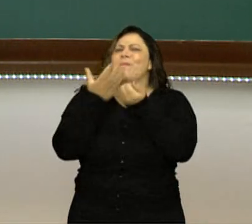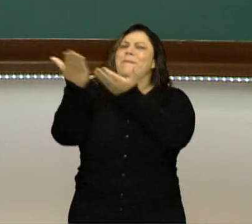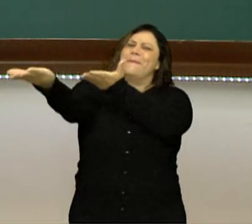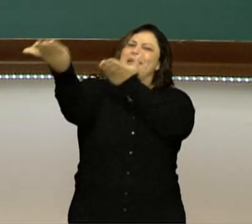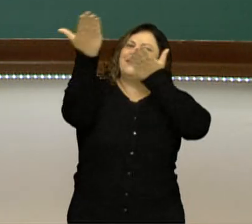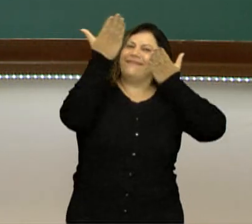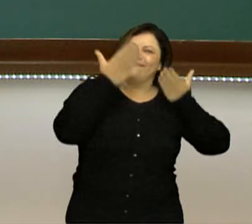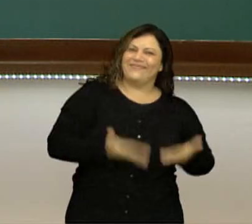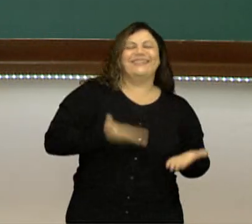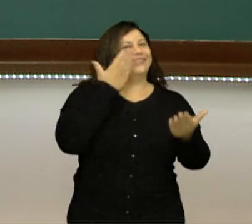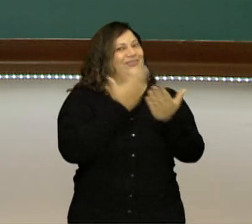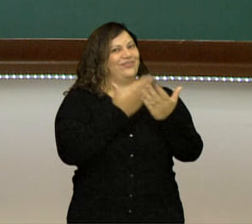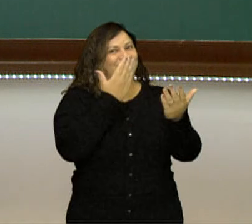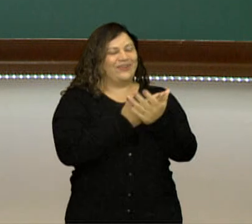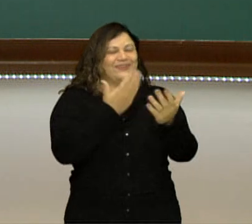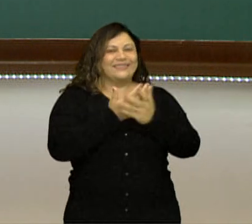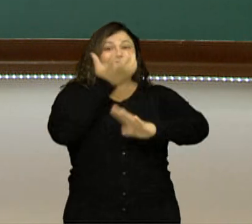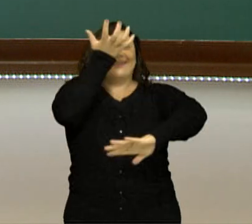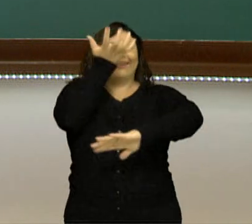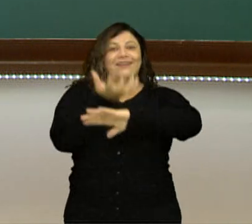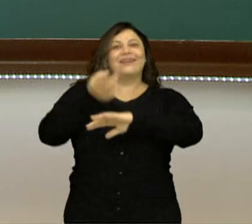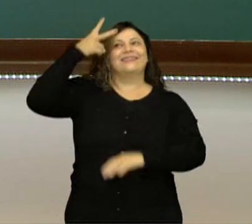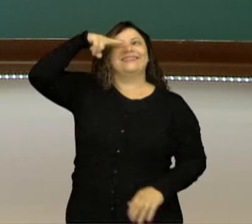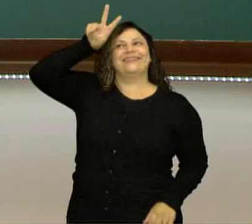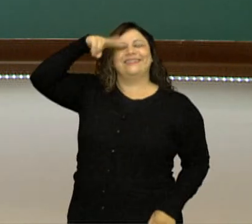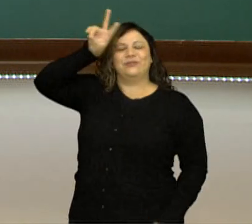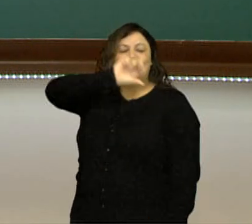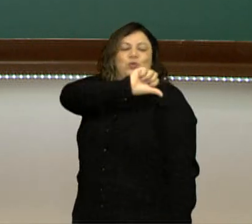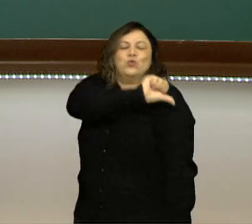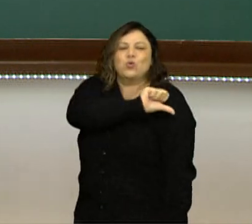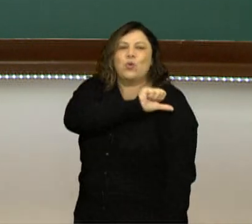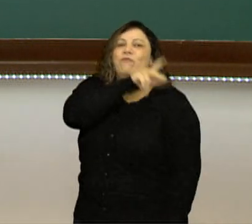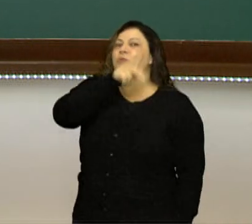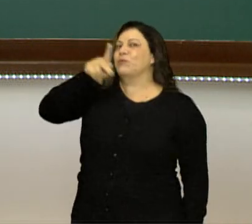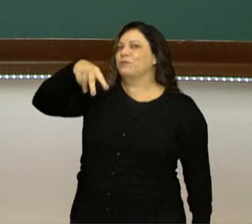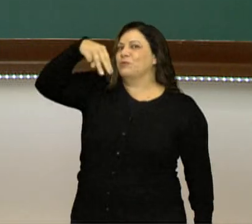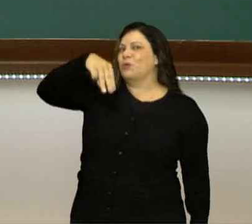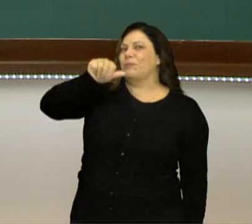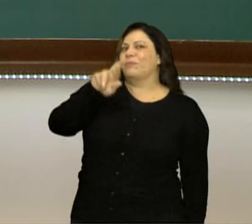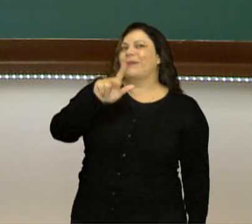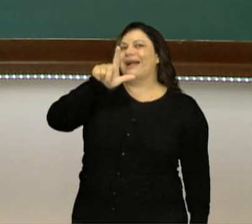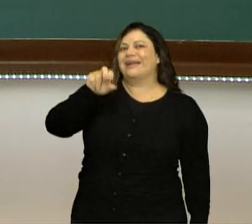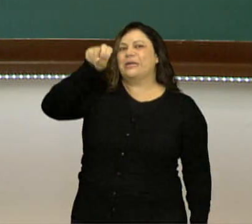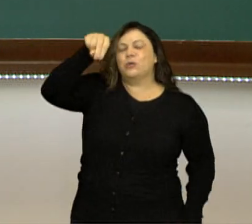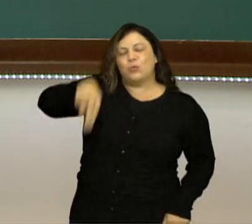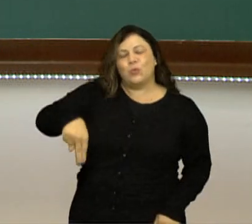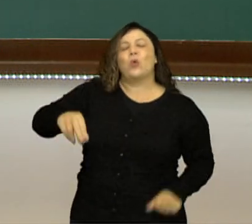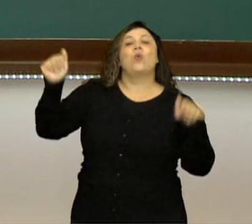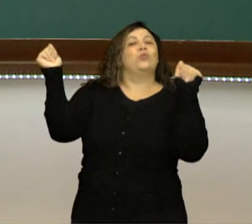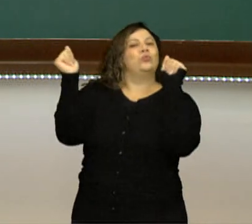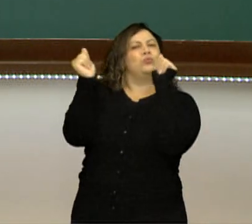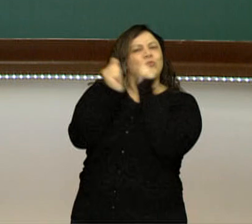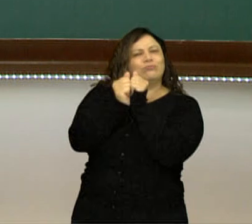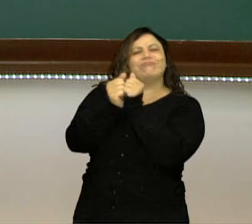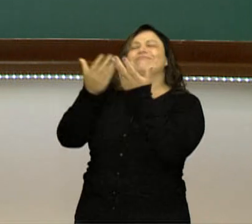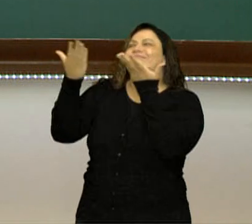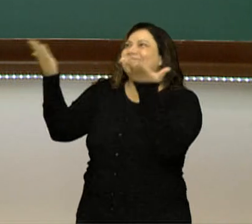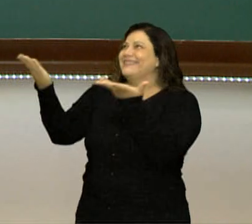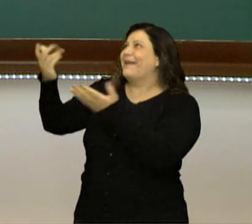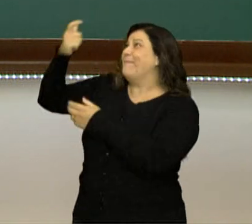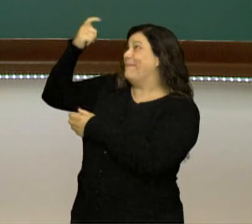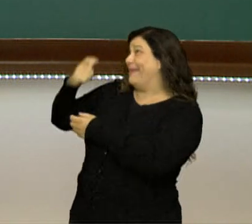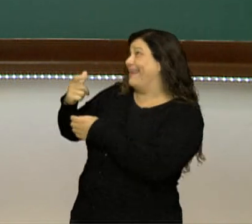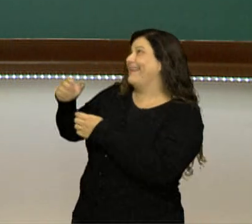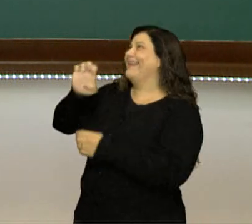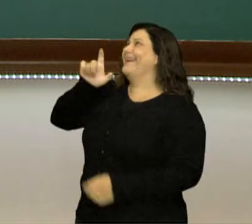bem-vindos à nossa aula de História do nono ano. Eu sou o professor Marlon, junto comigo, com você, tá aqui a Elis, dê um